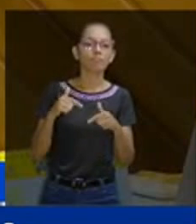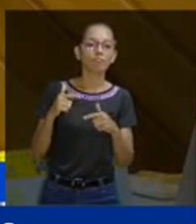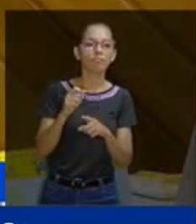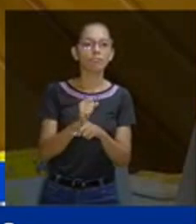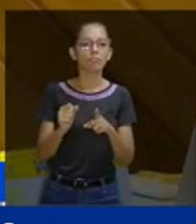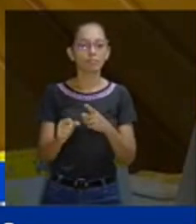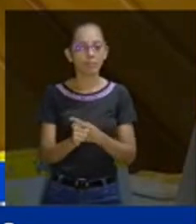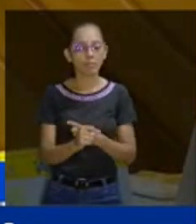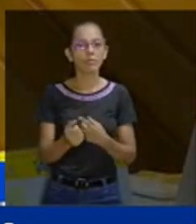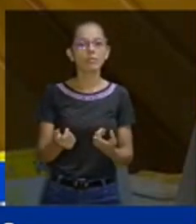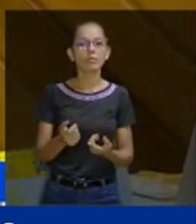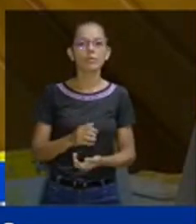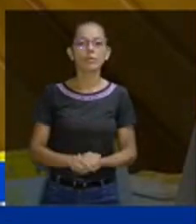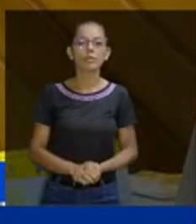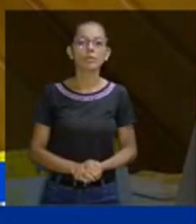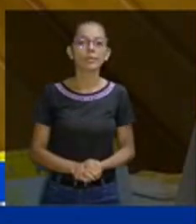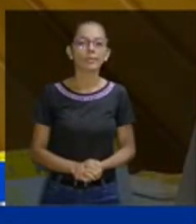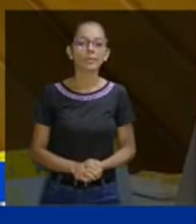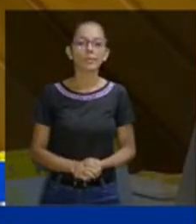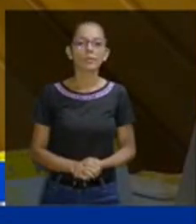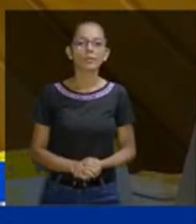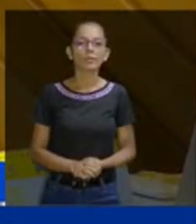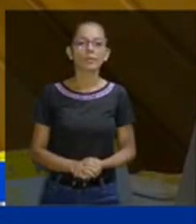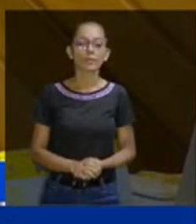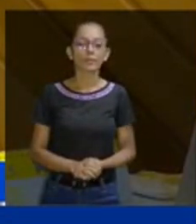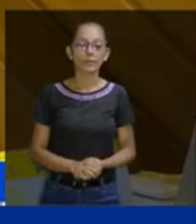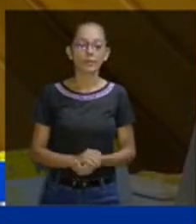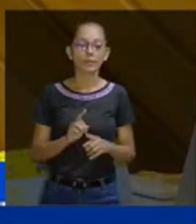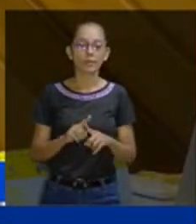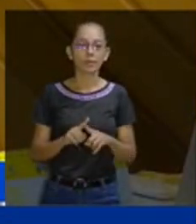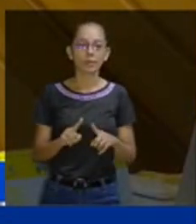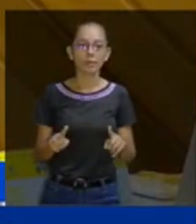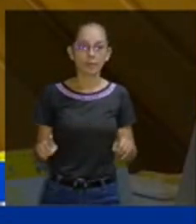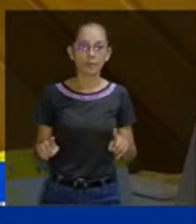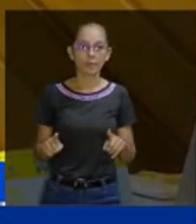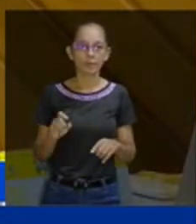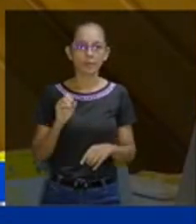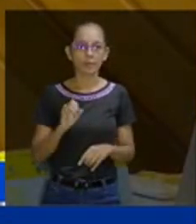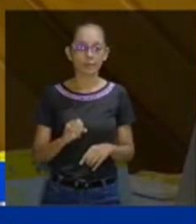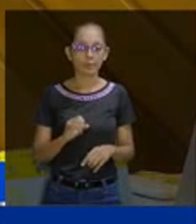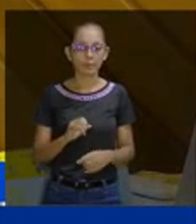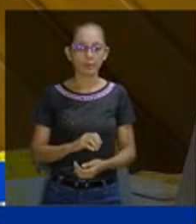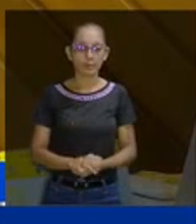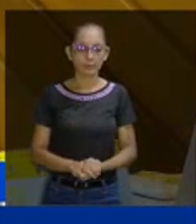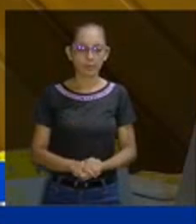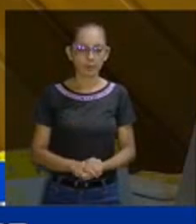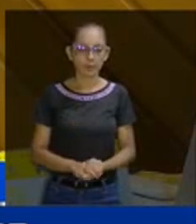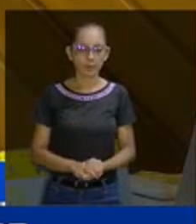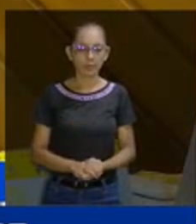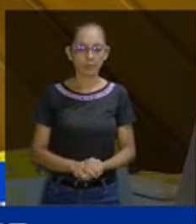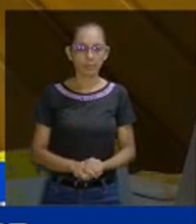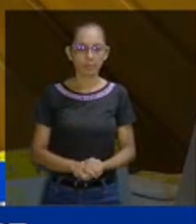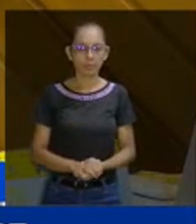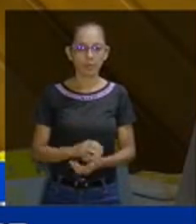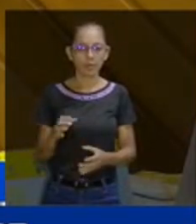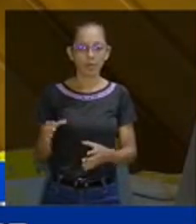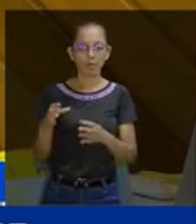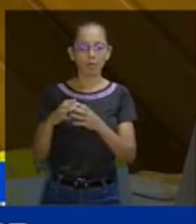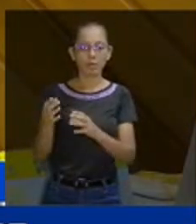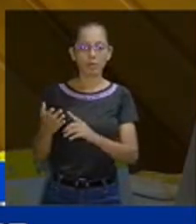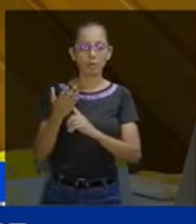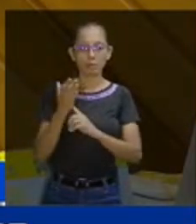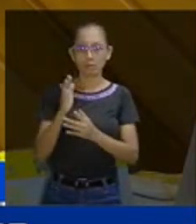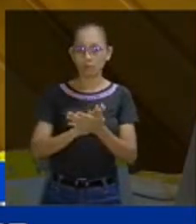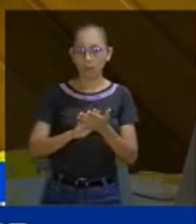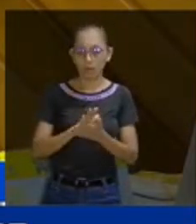sociedade. Mas nada seria possível sem o auxílio fiel e competente da minha equipe,